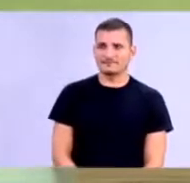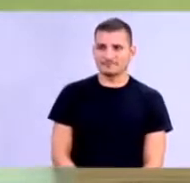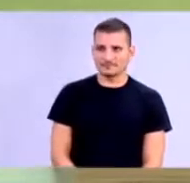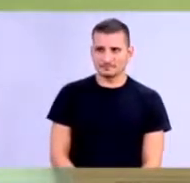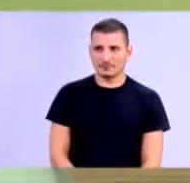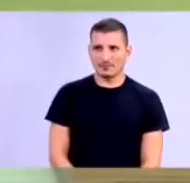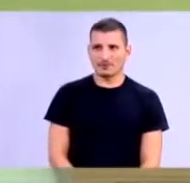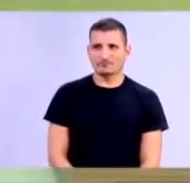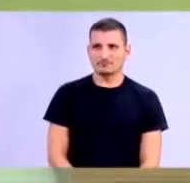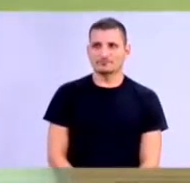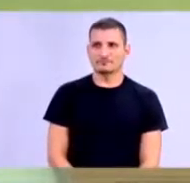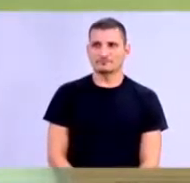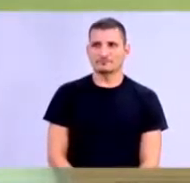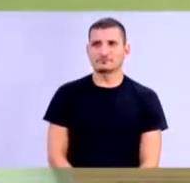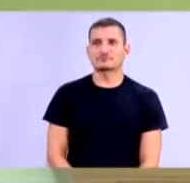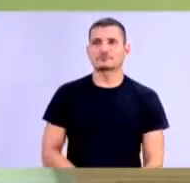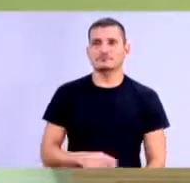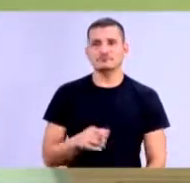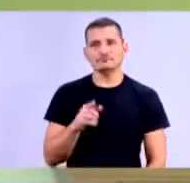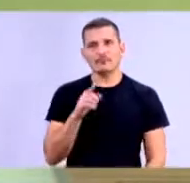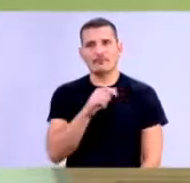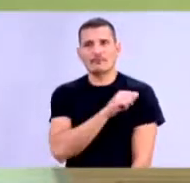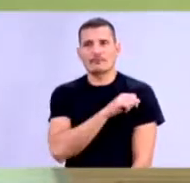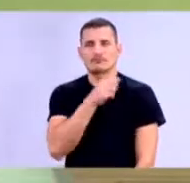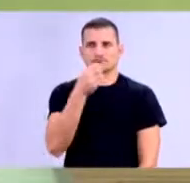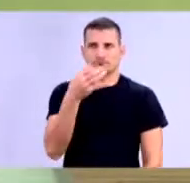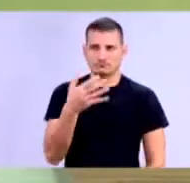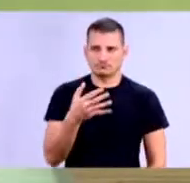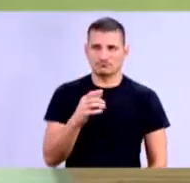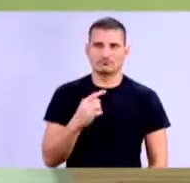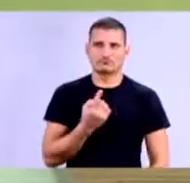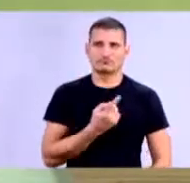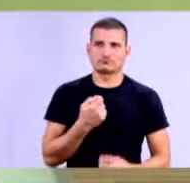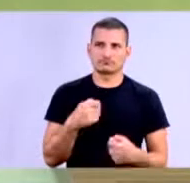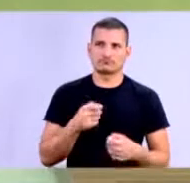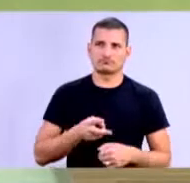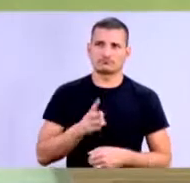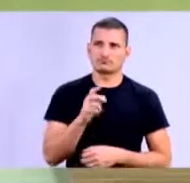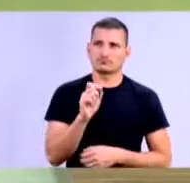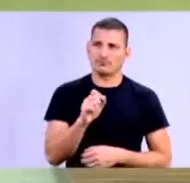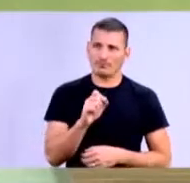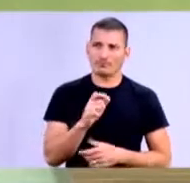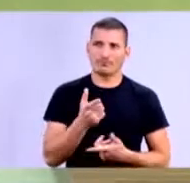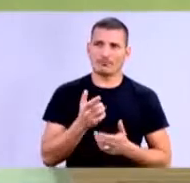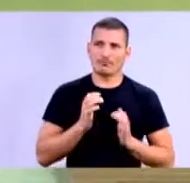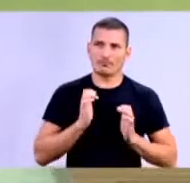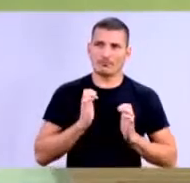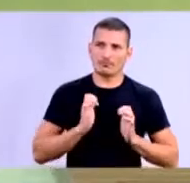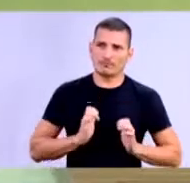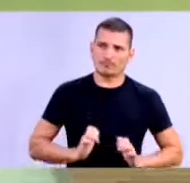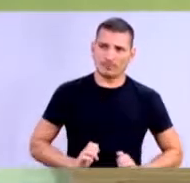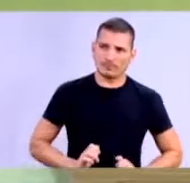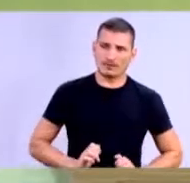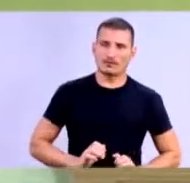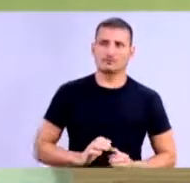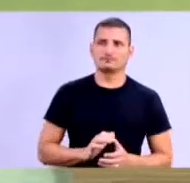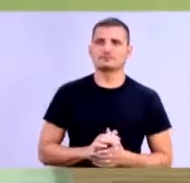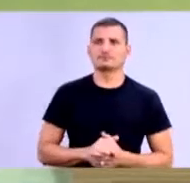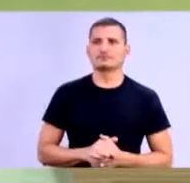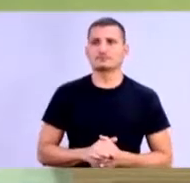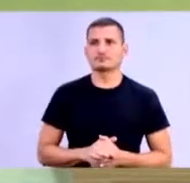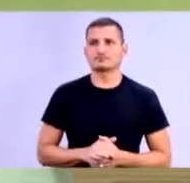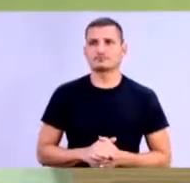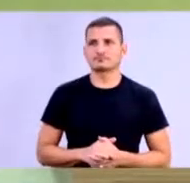colocou que nós devemos sempre ponderar pela questão da ética. Isso, né? Então a ética,